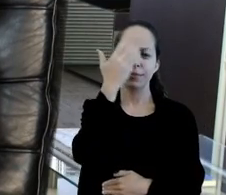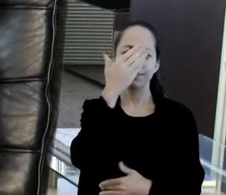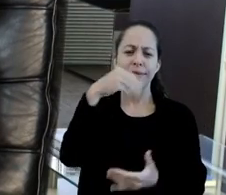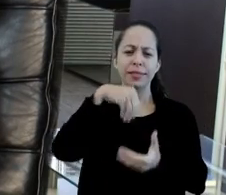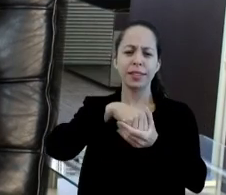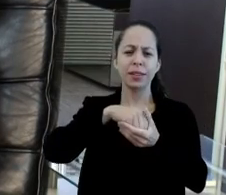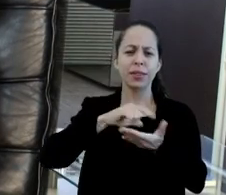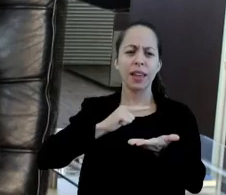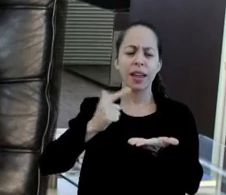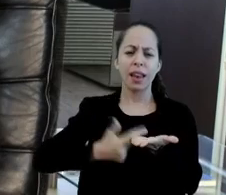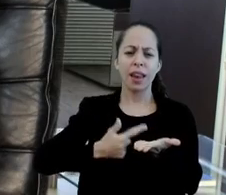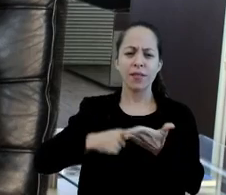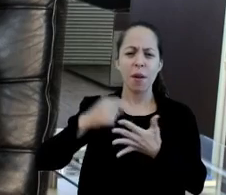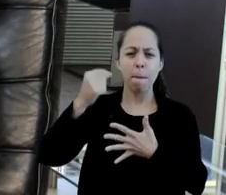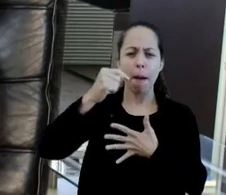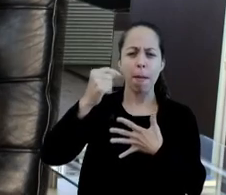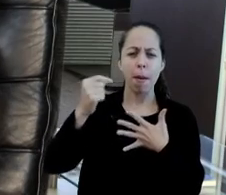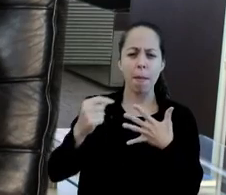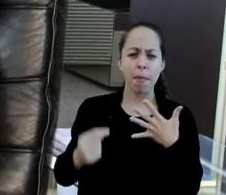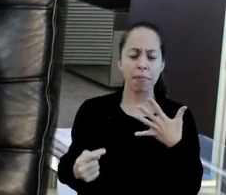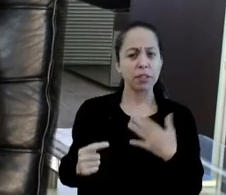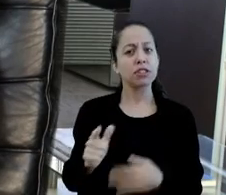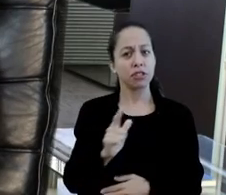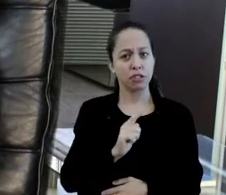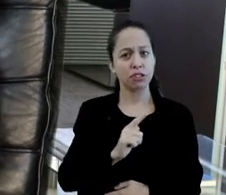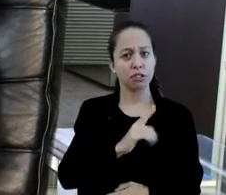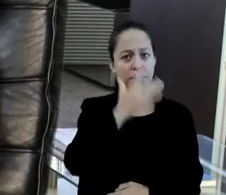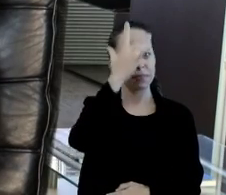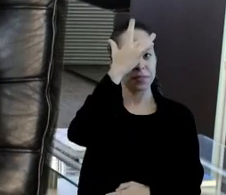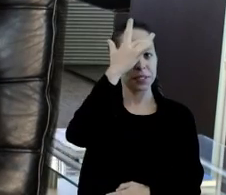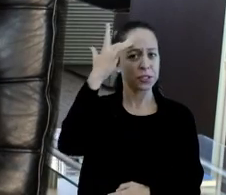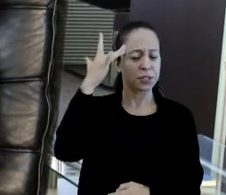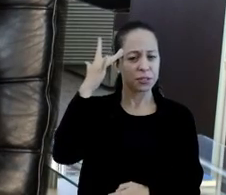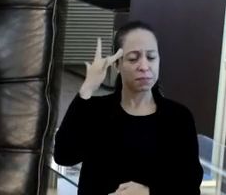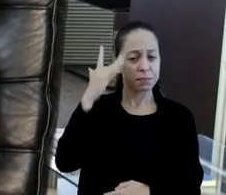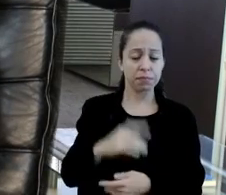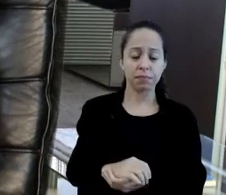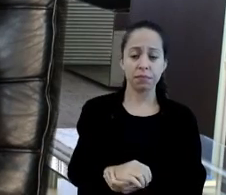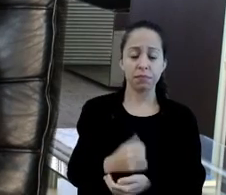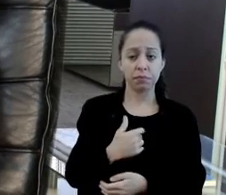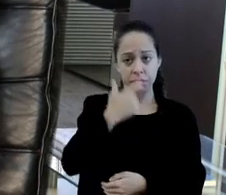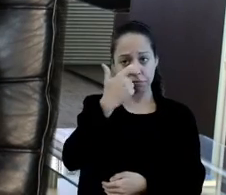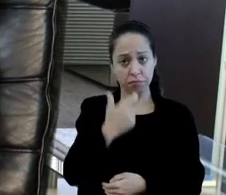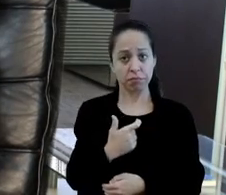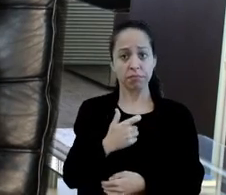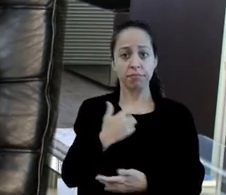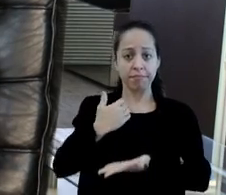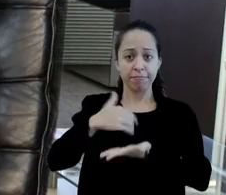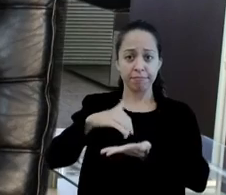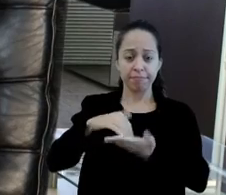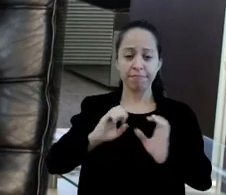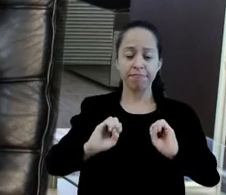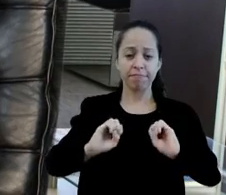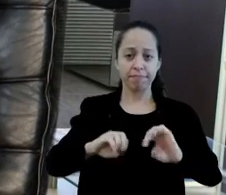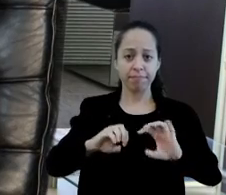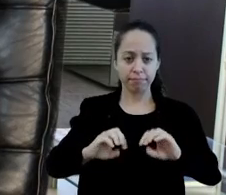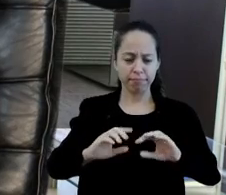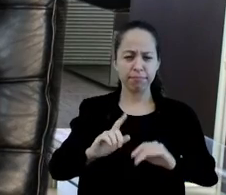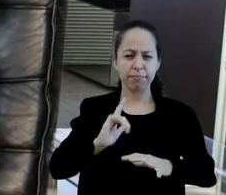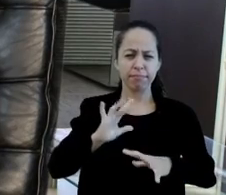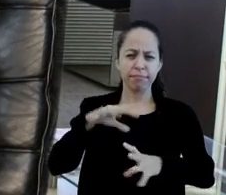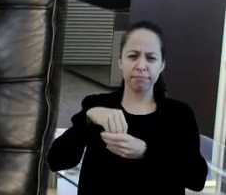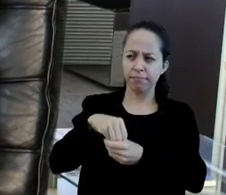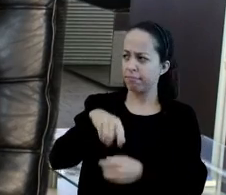livros. Tinha gente. Eu, mesmo sendo da Secretaria de Educação, receber aquela incumbência